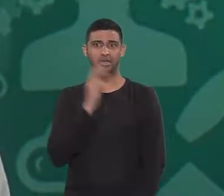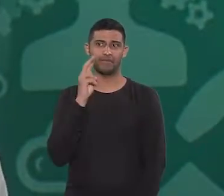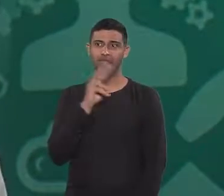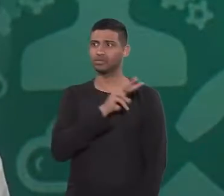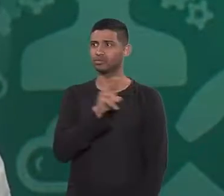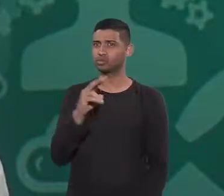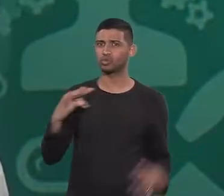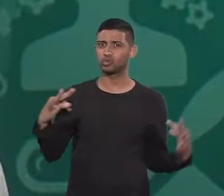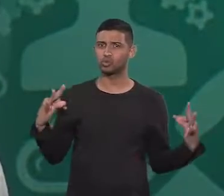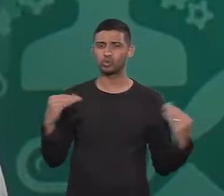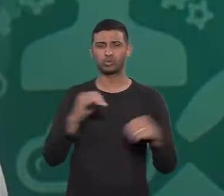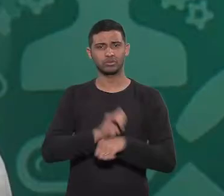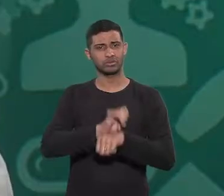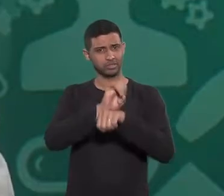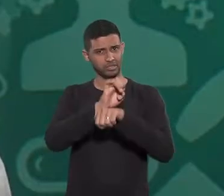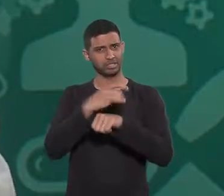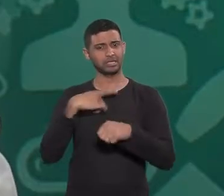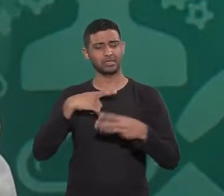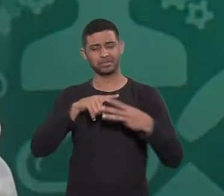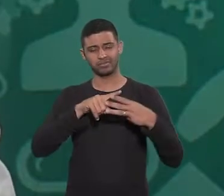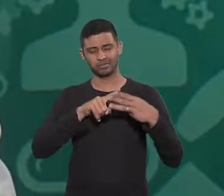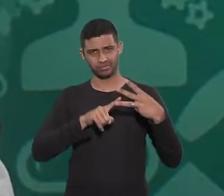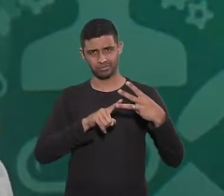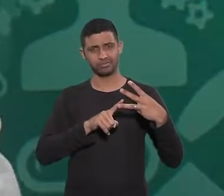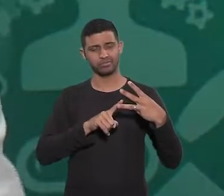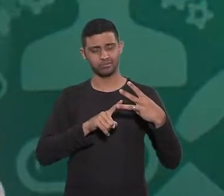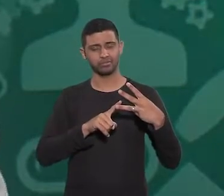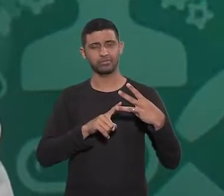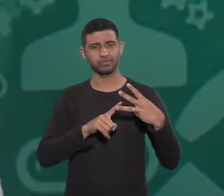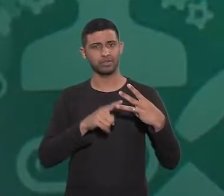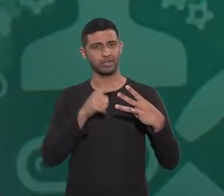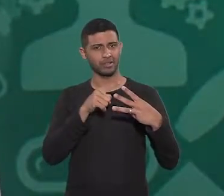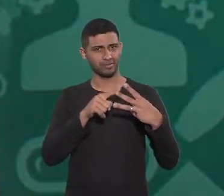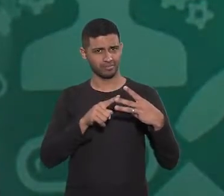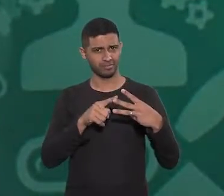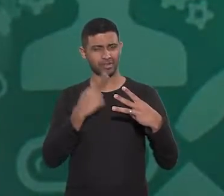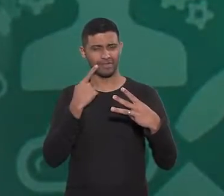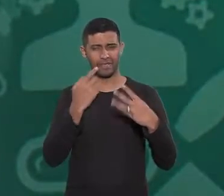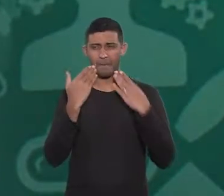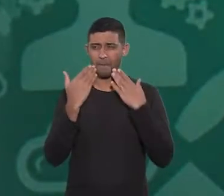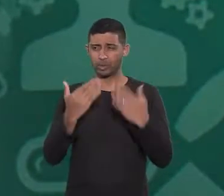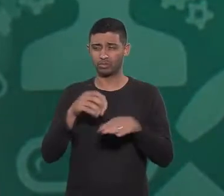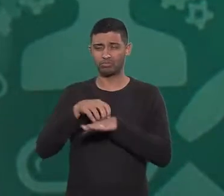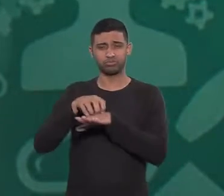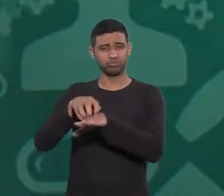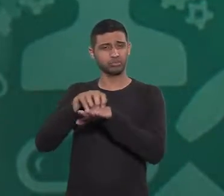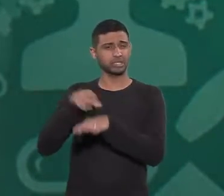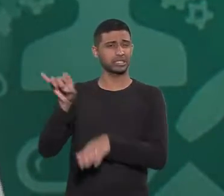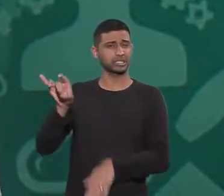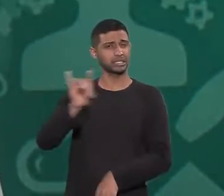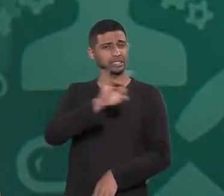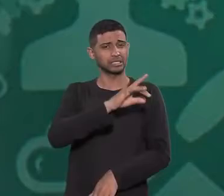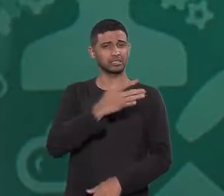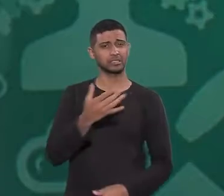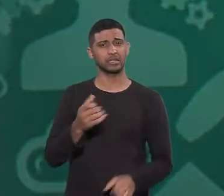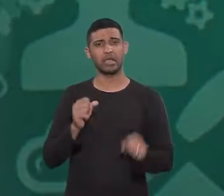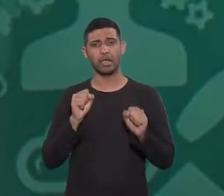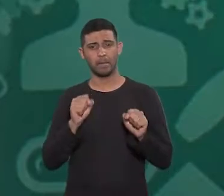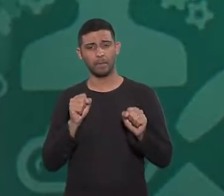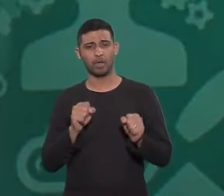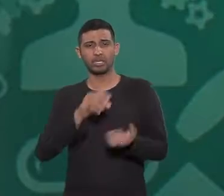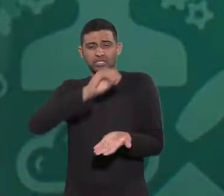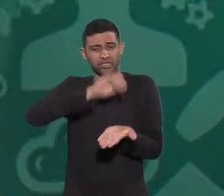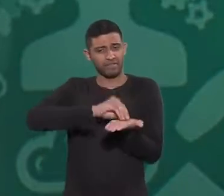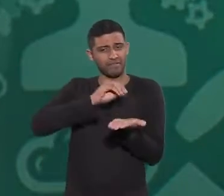num estado como um todo, e aí separa as 3 categorias para a gente entender o desgaste da mobilidade urbana em cada uma